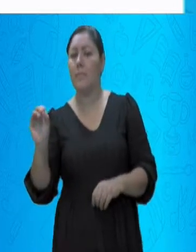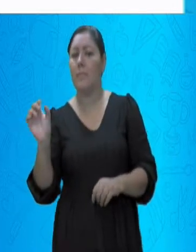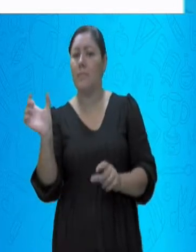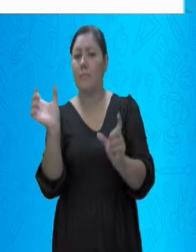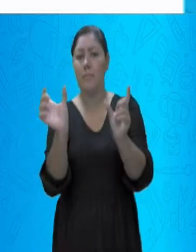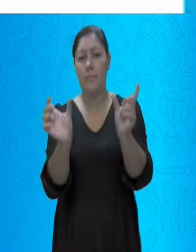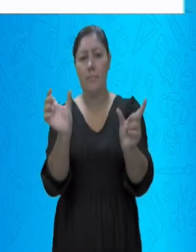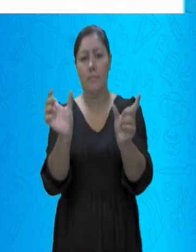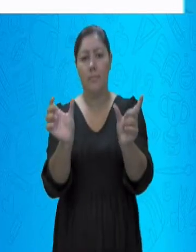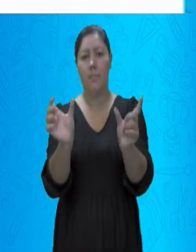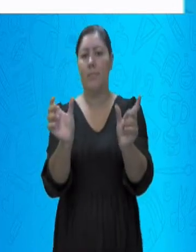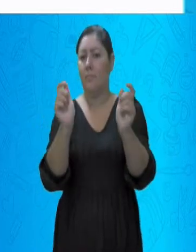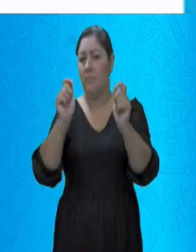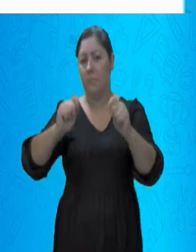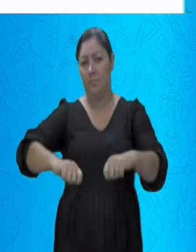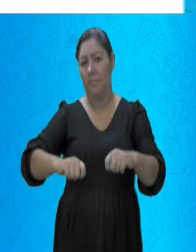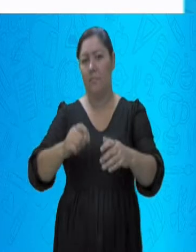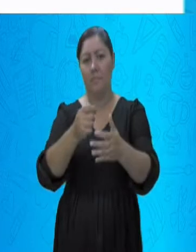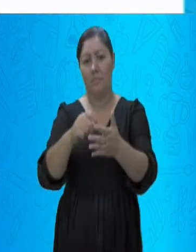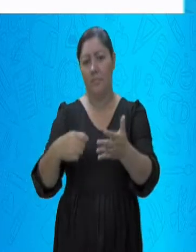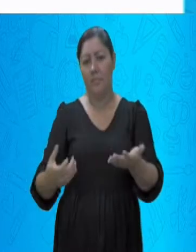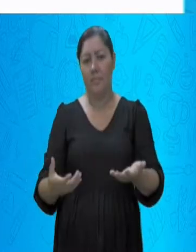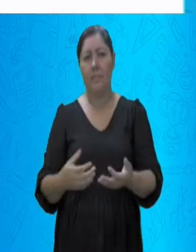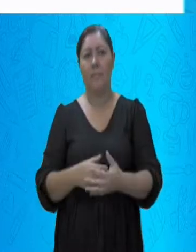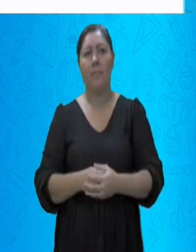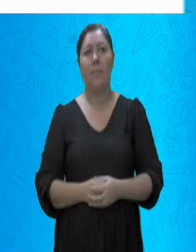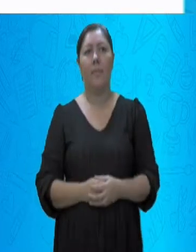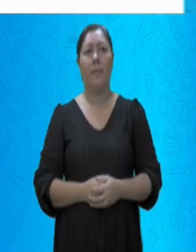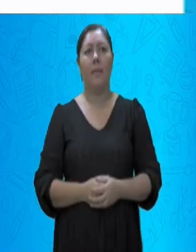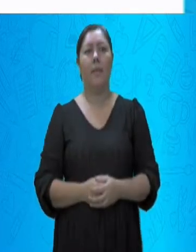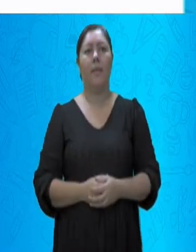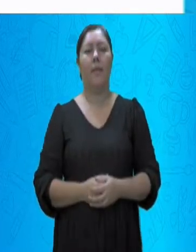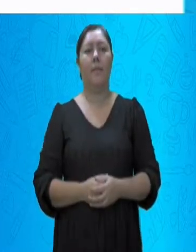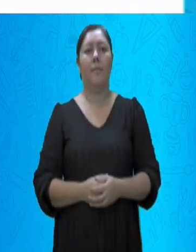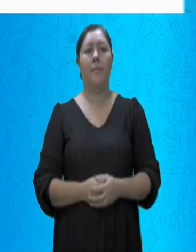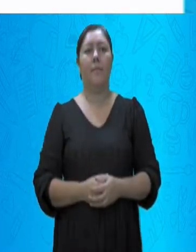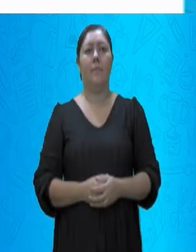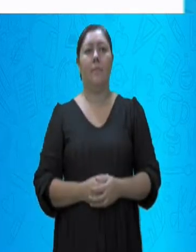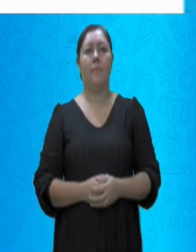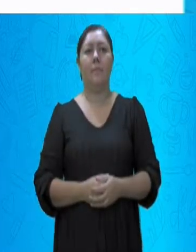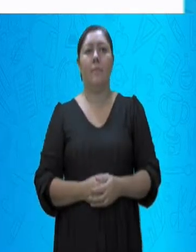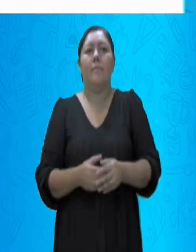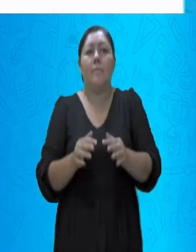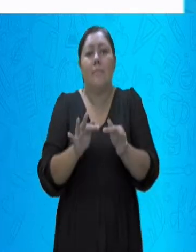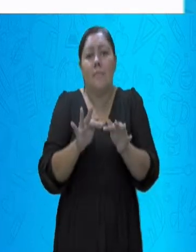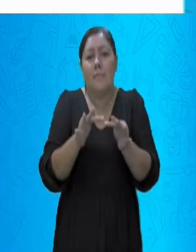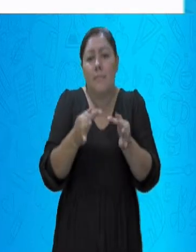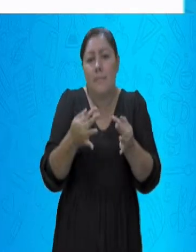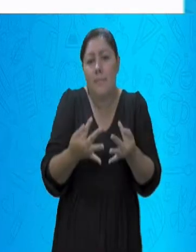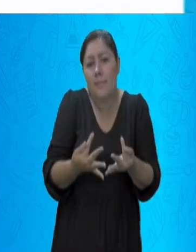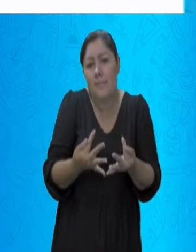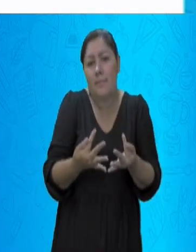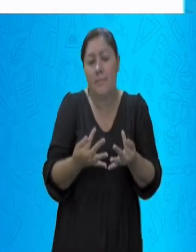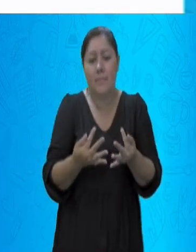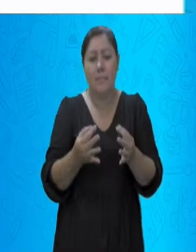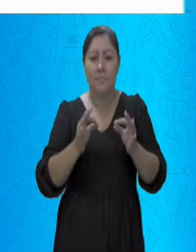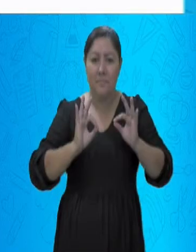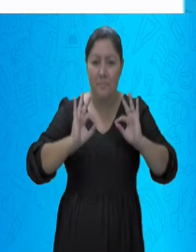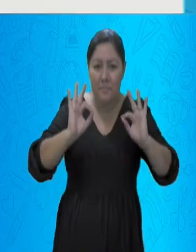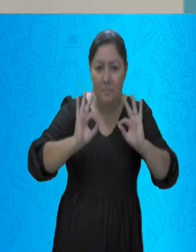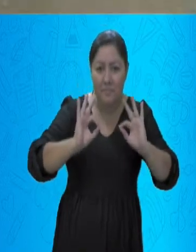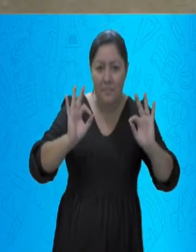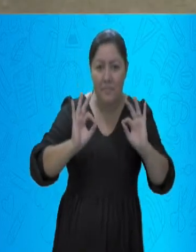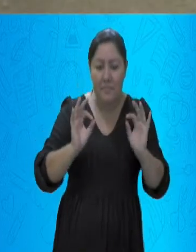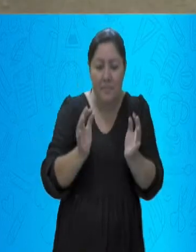palavras, eu estou falando do mesmo contexto. Uma coisa delicada, uma coisa fina. Olha